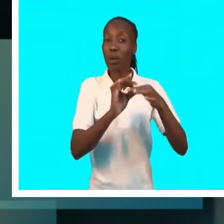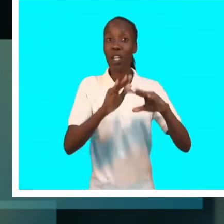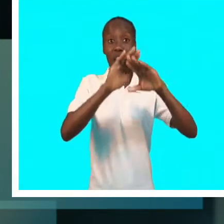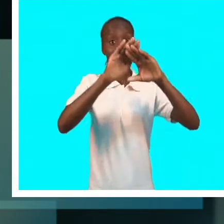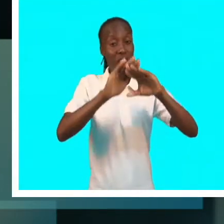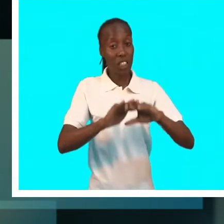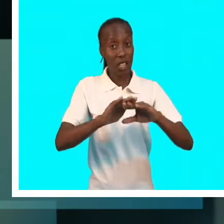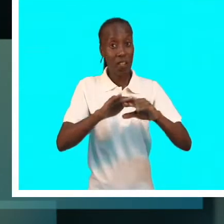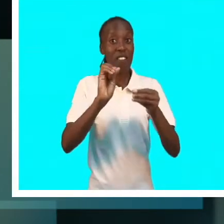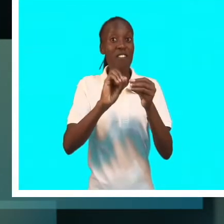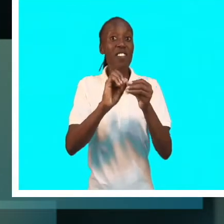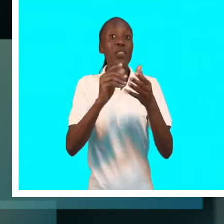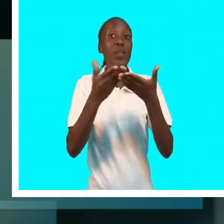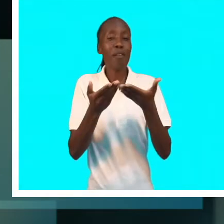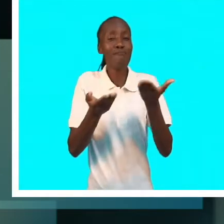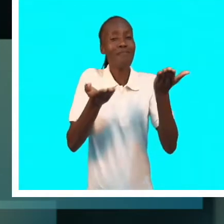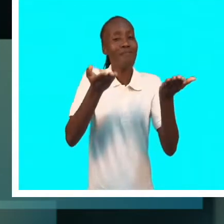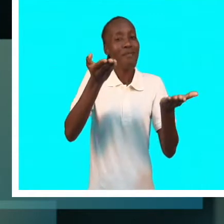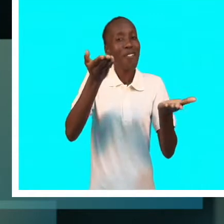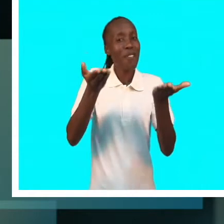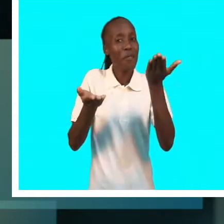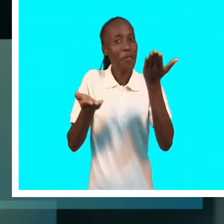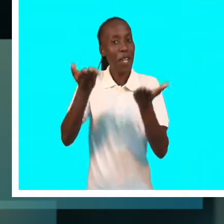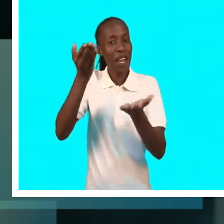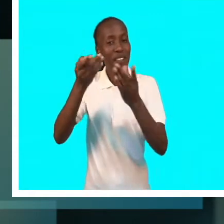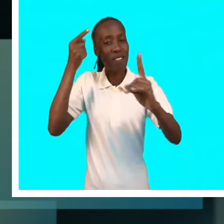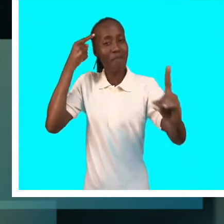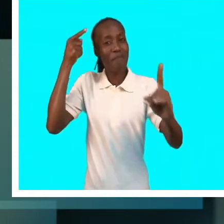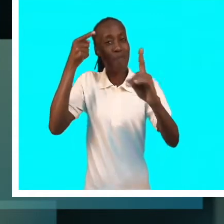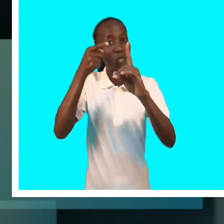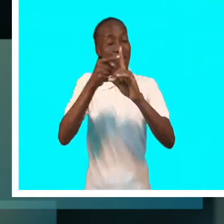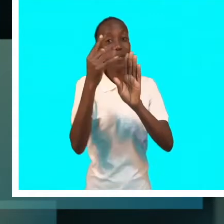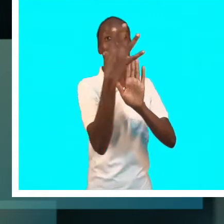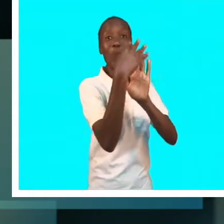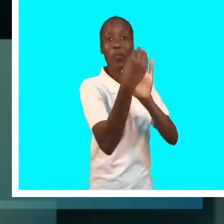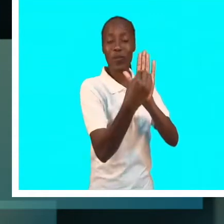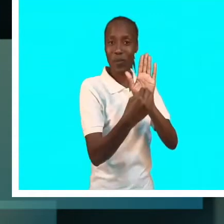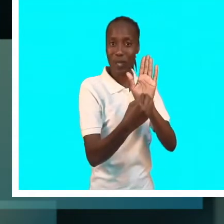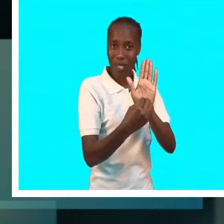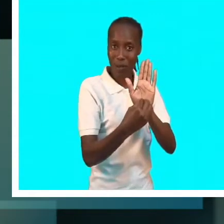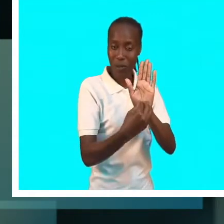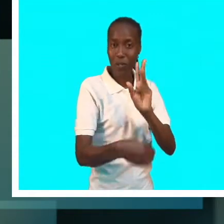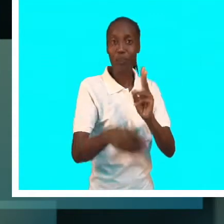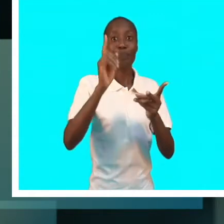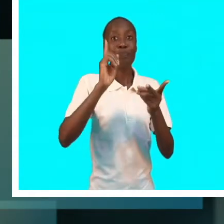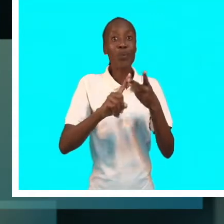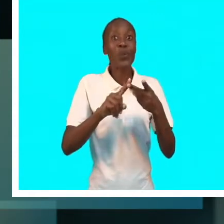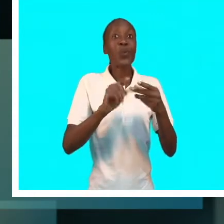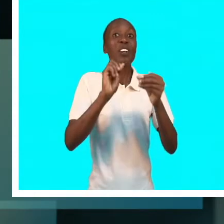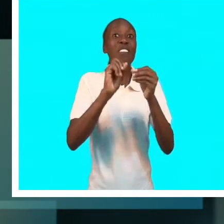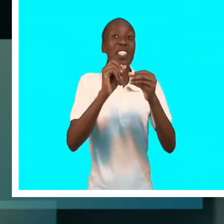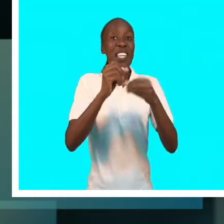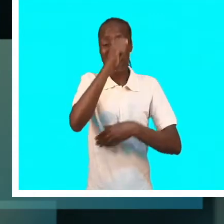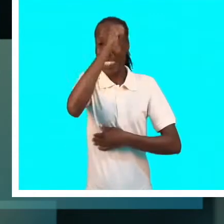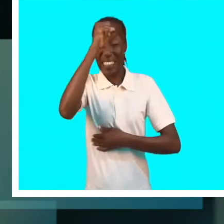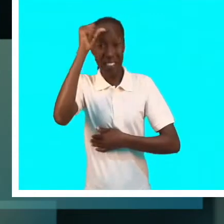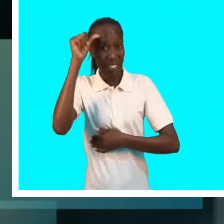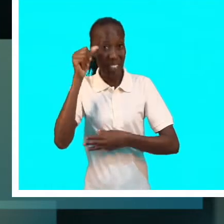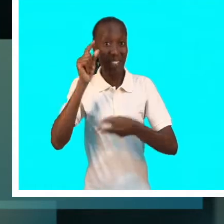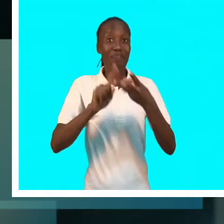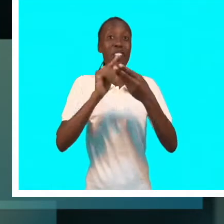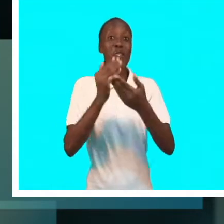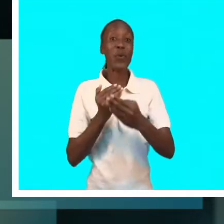coordenadores estavam a fazer a avaliação, principalmente os sucessos, os